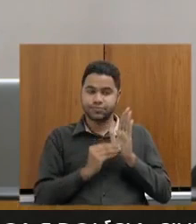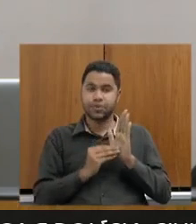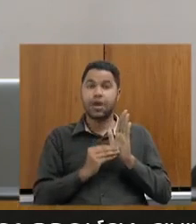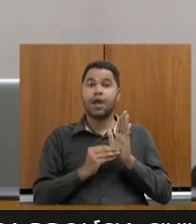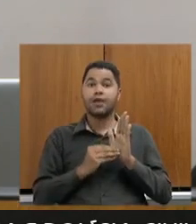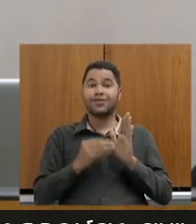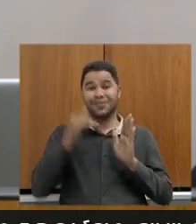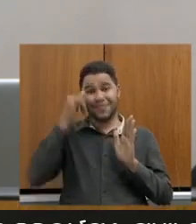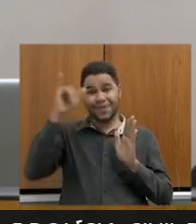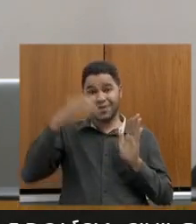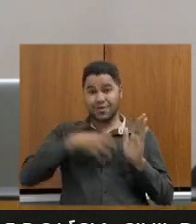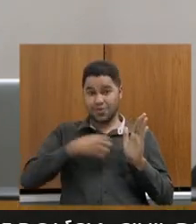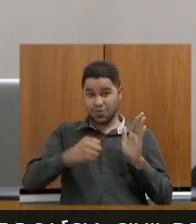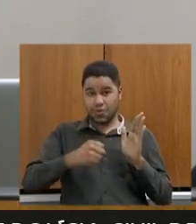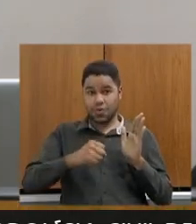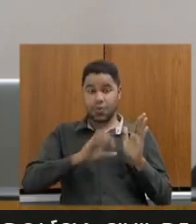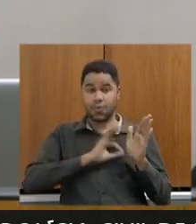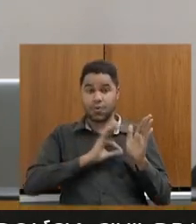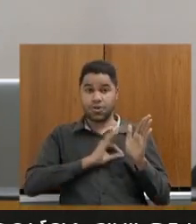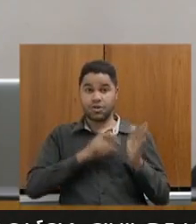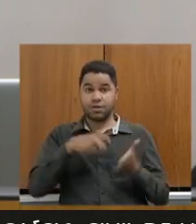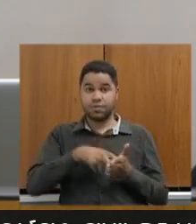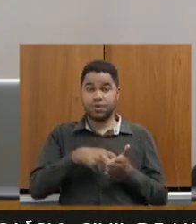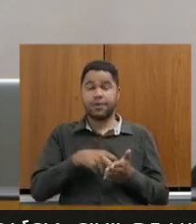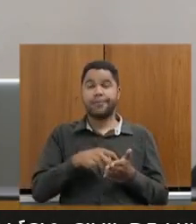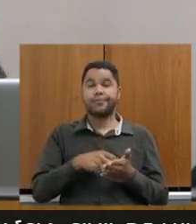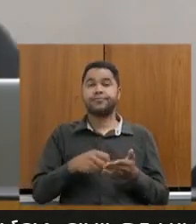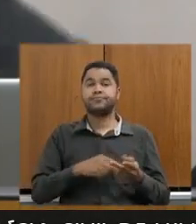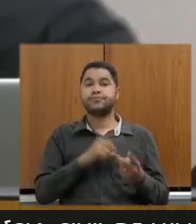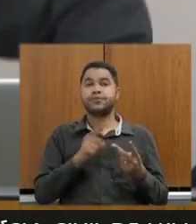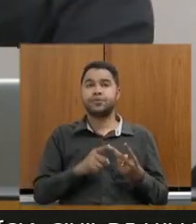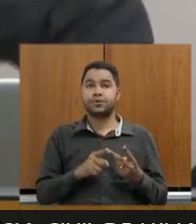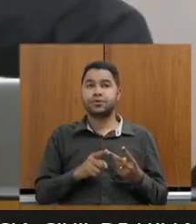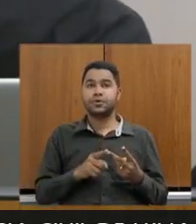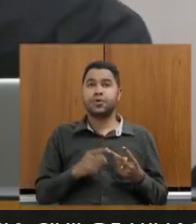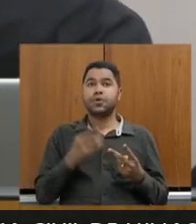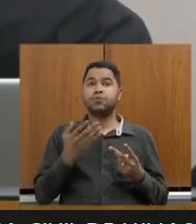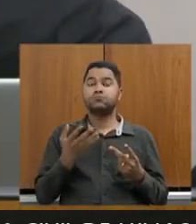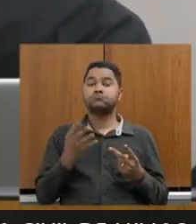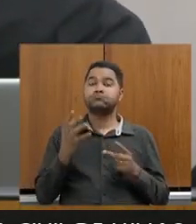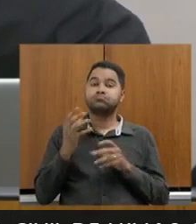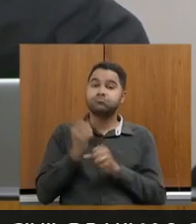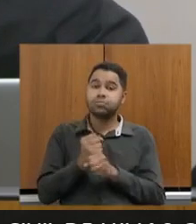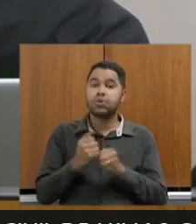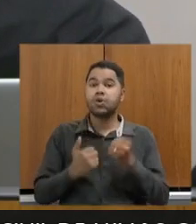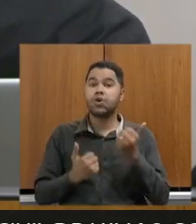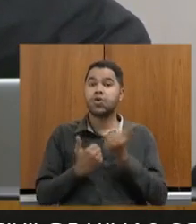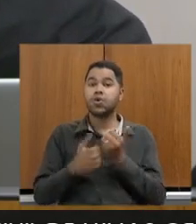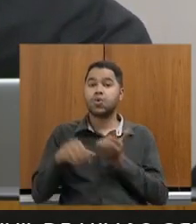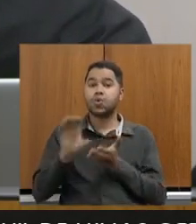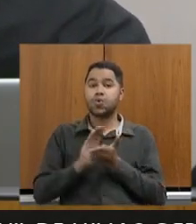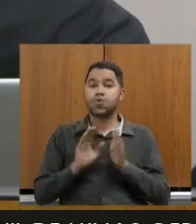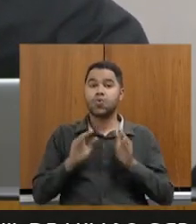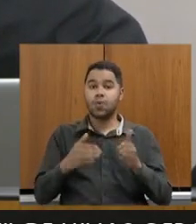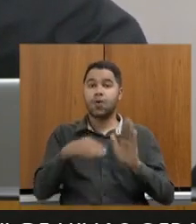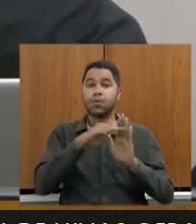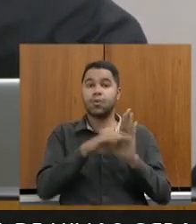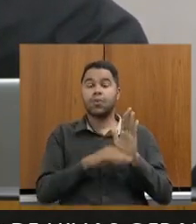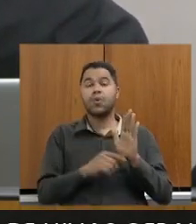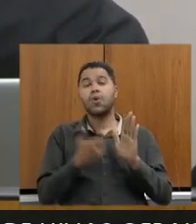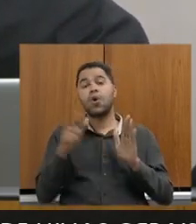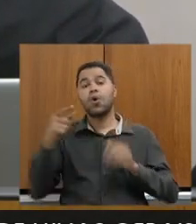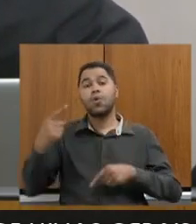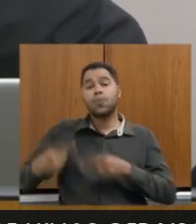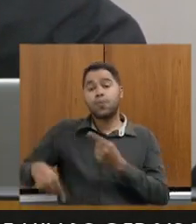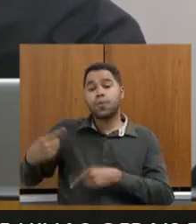ao suicídio em de policiais penais e a gente segurança aplicativo e como montante de recursos financeiros destinados a programas de